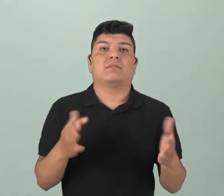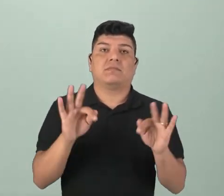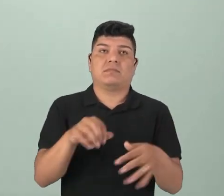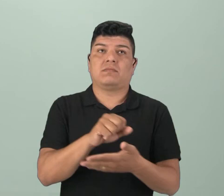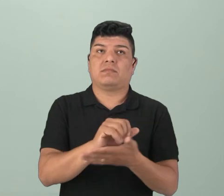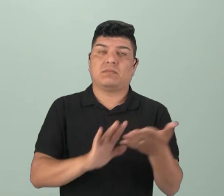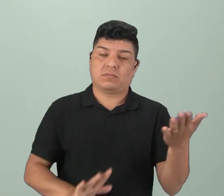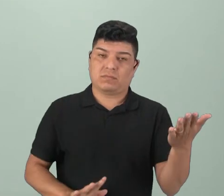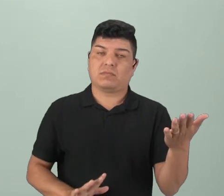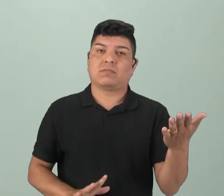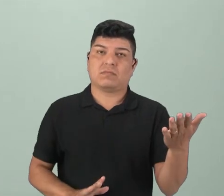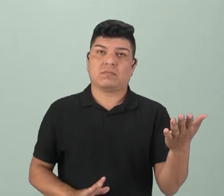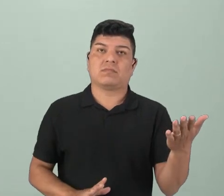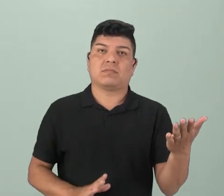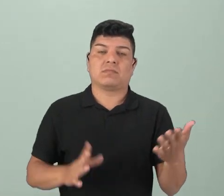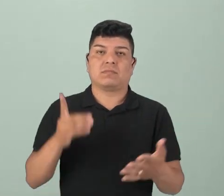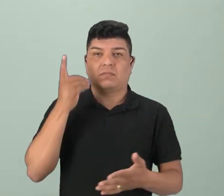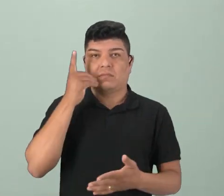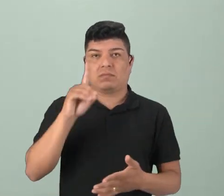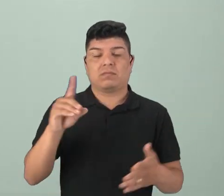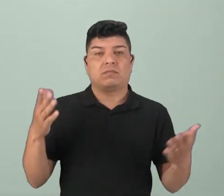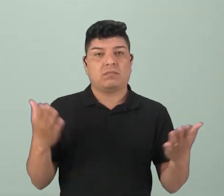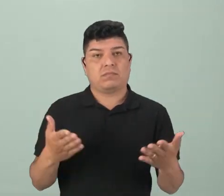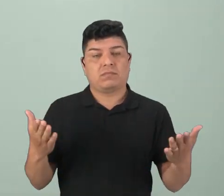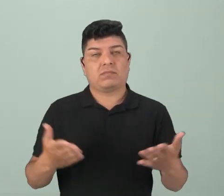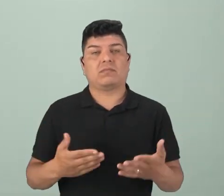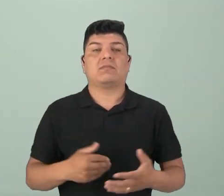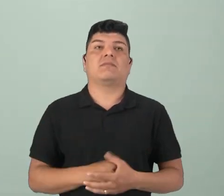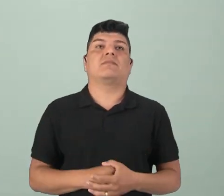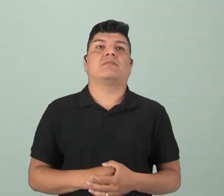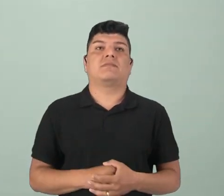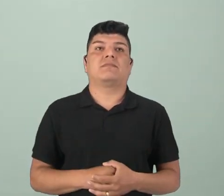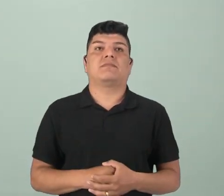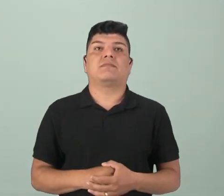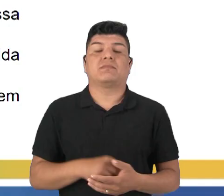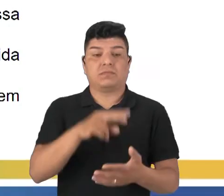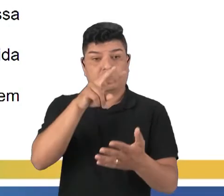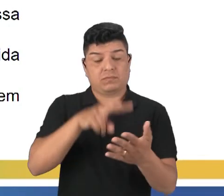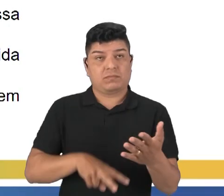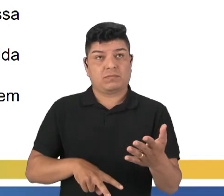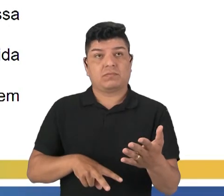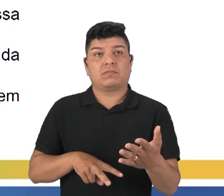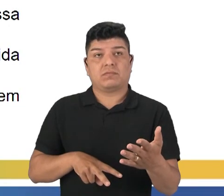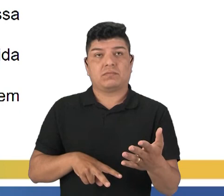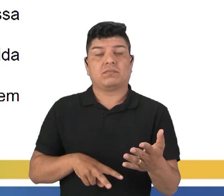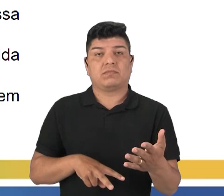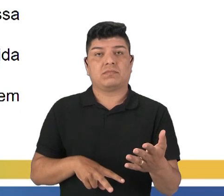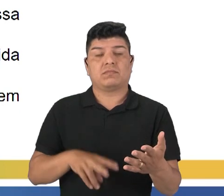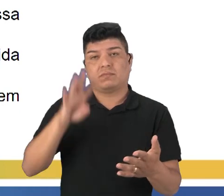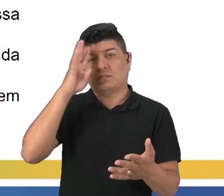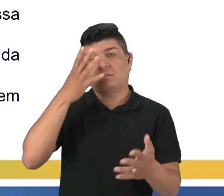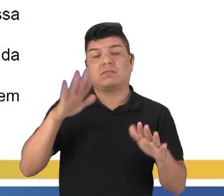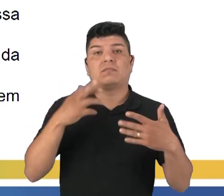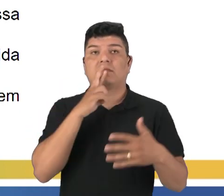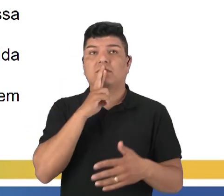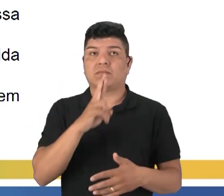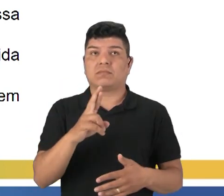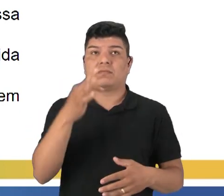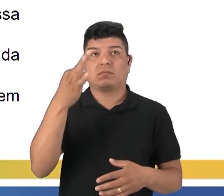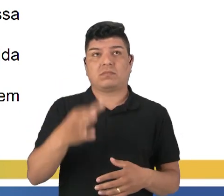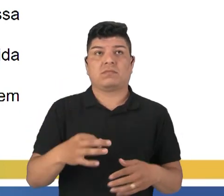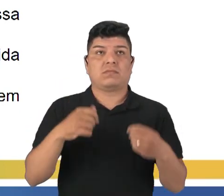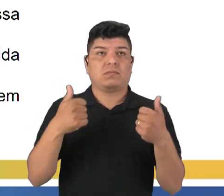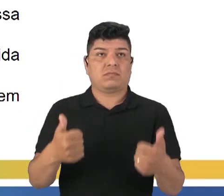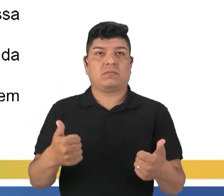fim, nós temos o nosso exercitando do dia, tá? Aí você leia para descobrir qual é a resposta,